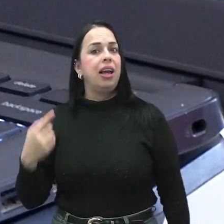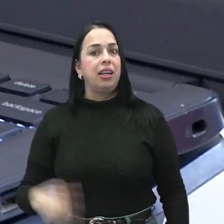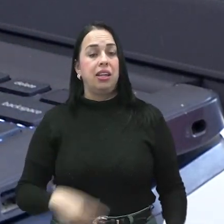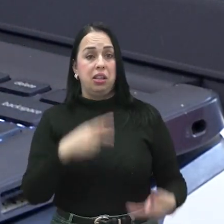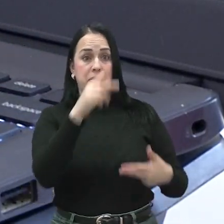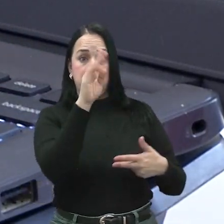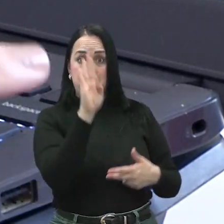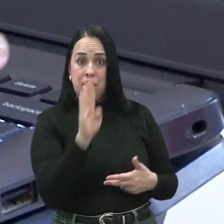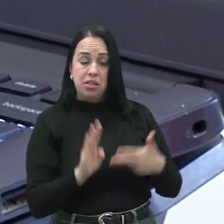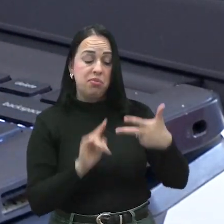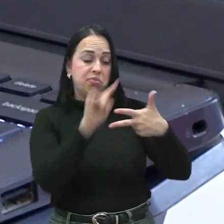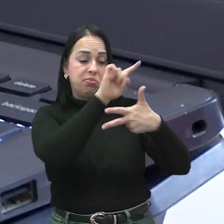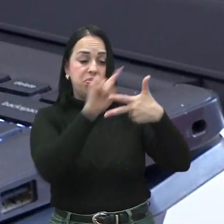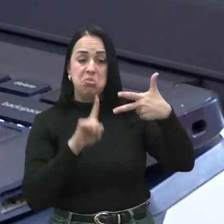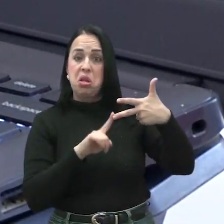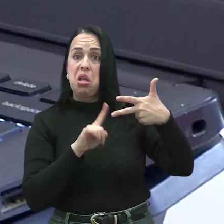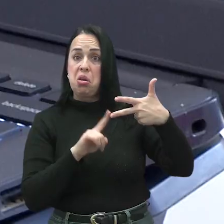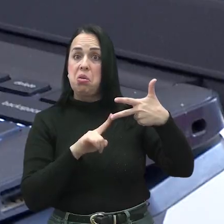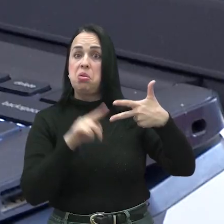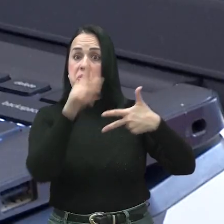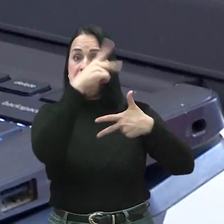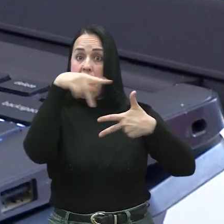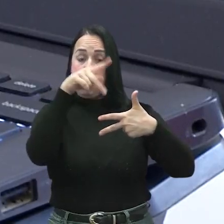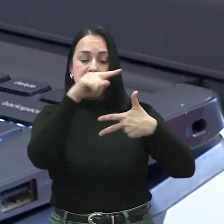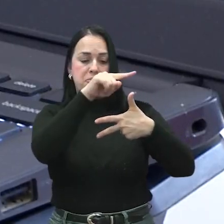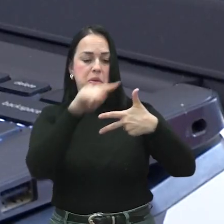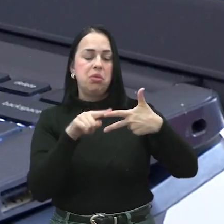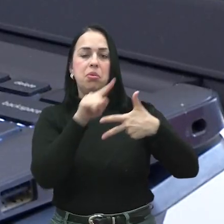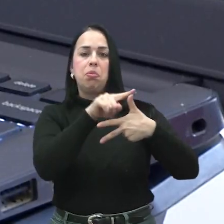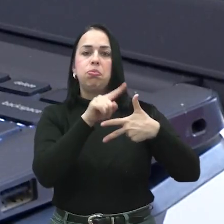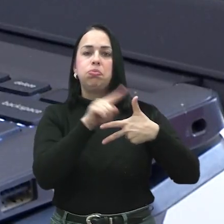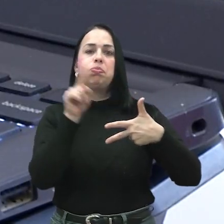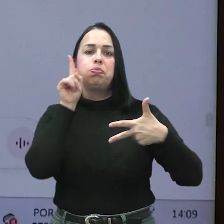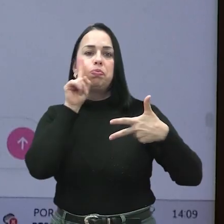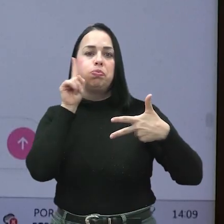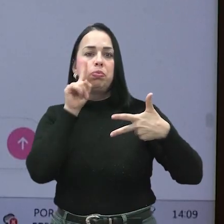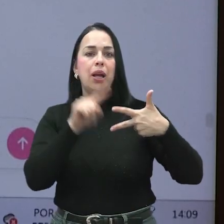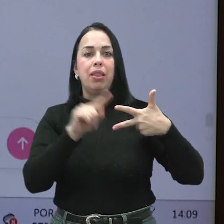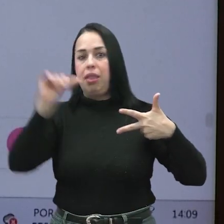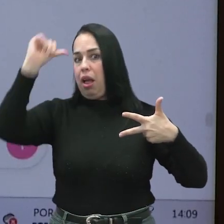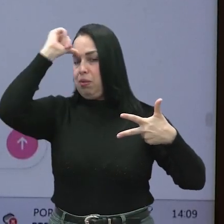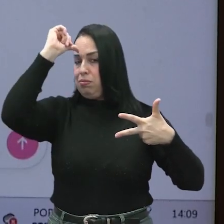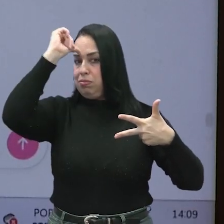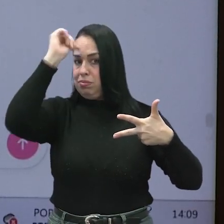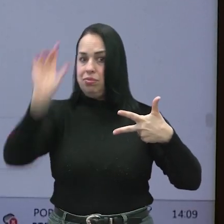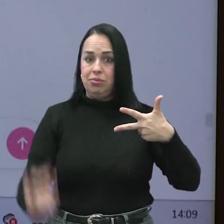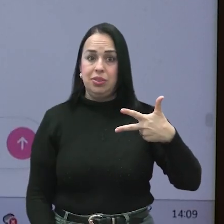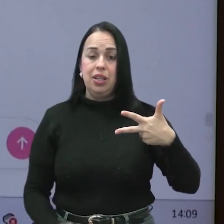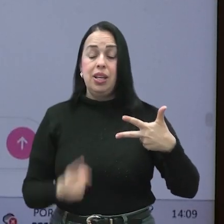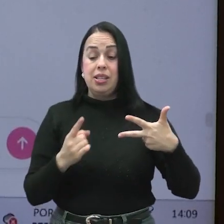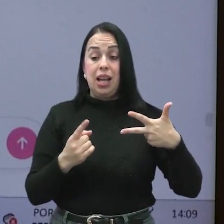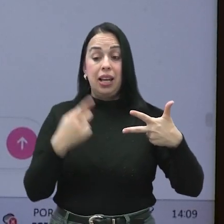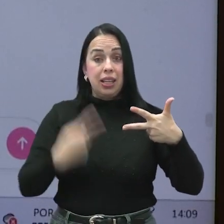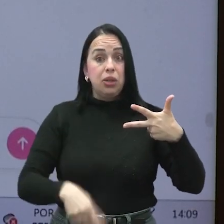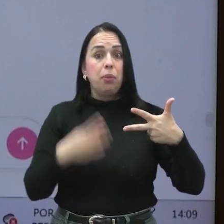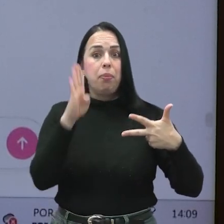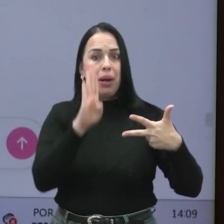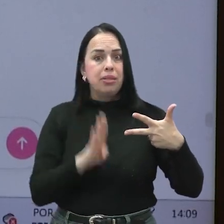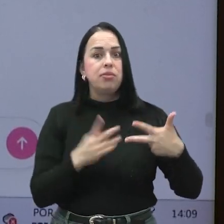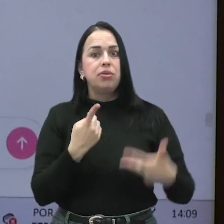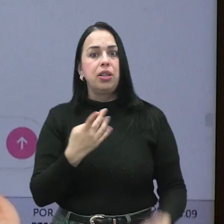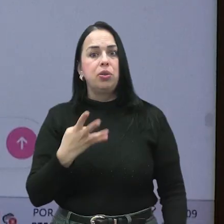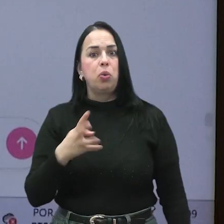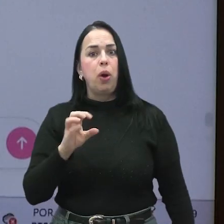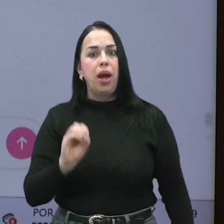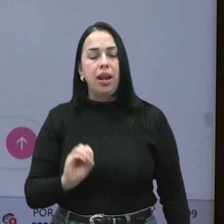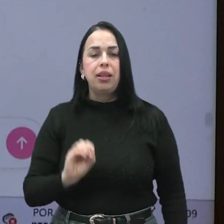americana, o Brasil é o terceiro país no mundo que mais usa a ferramenta, atrás dos Estados Unidos e da Índia. São mais de